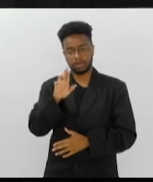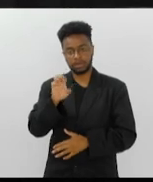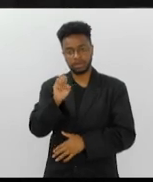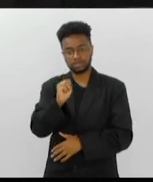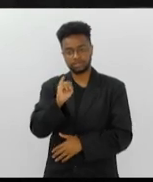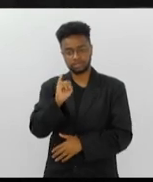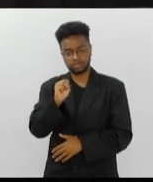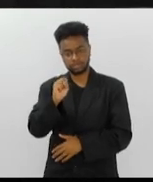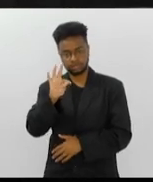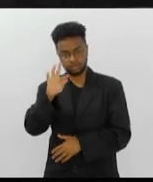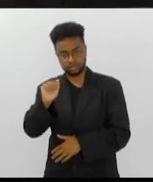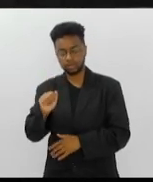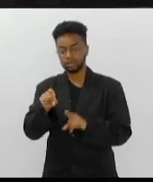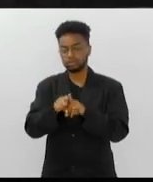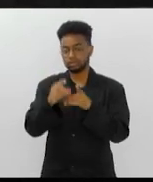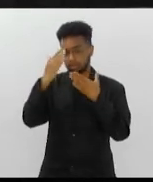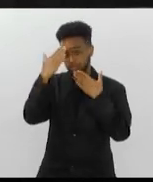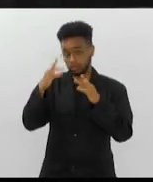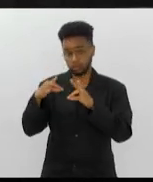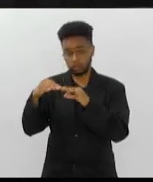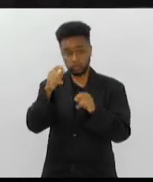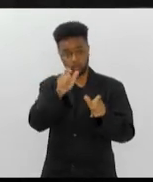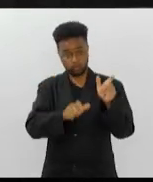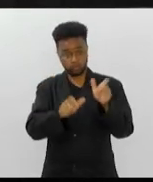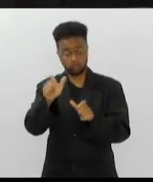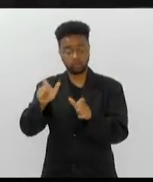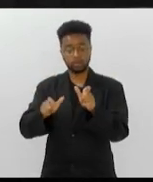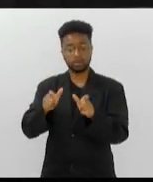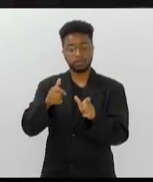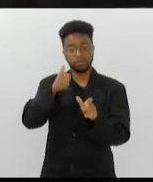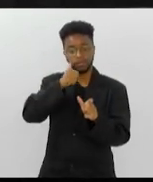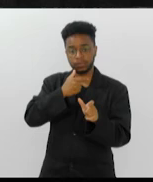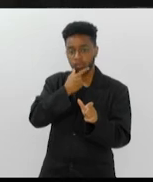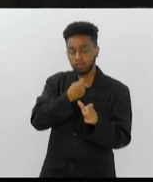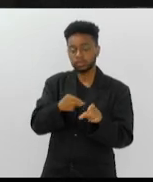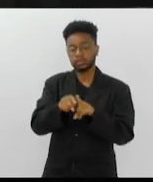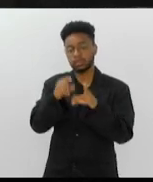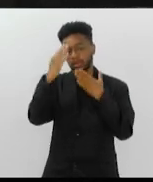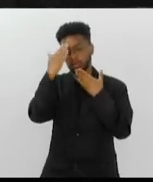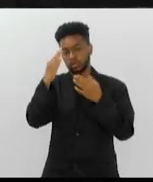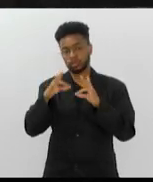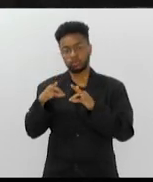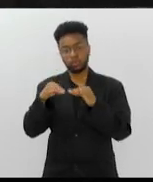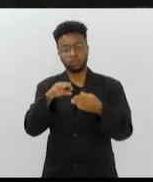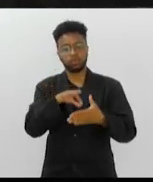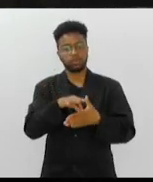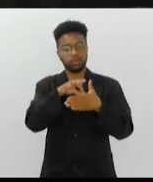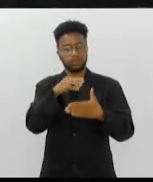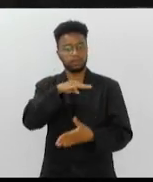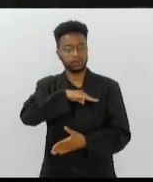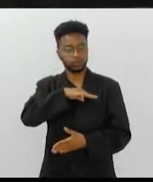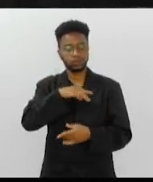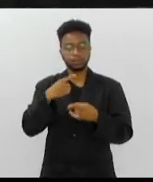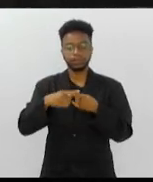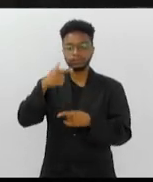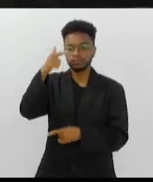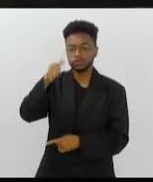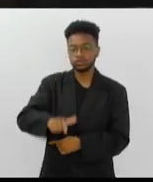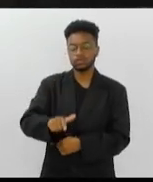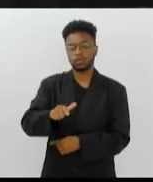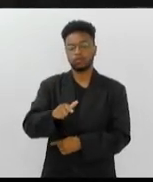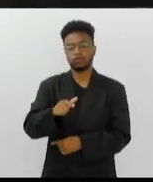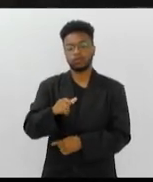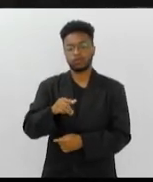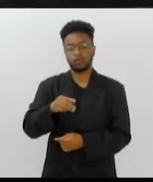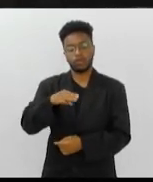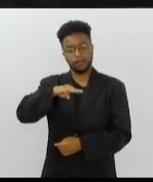os companheiros e companheiras e agradecendo a todas as lideranças de Madureira, porque mais uma vez